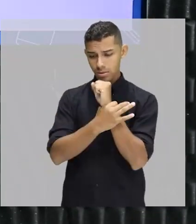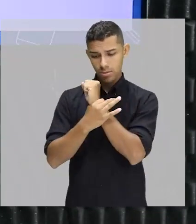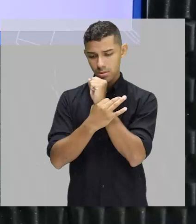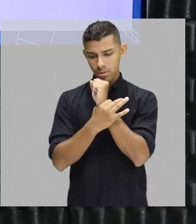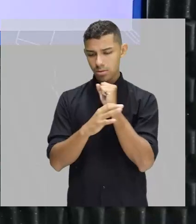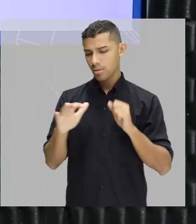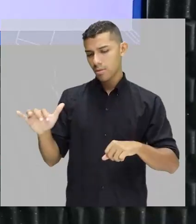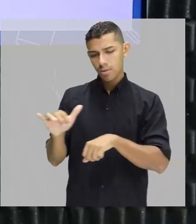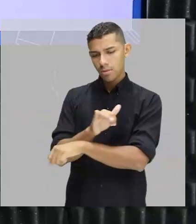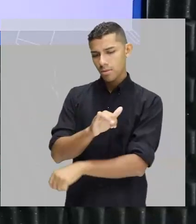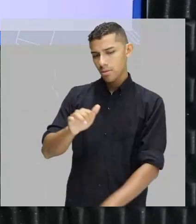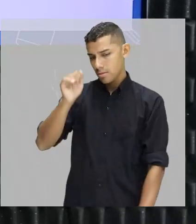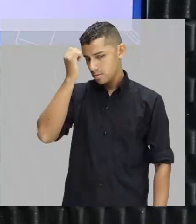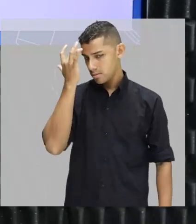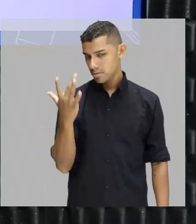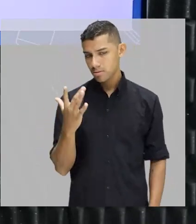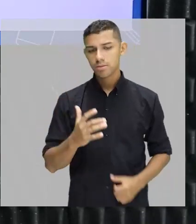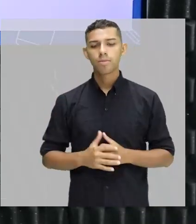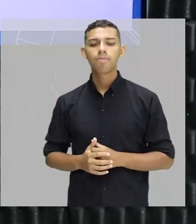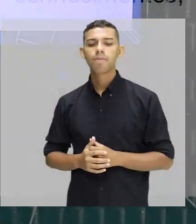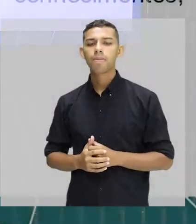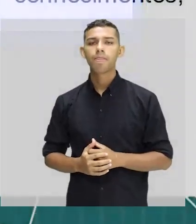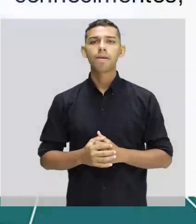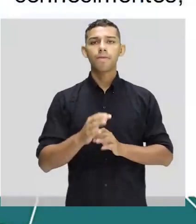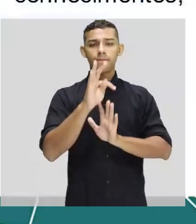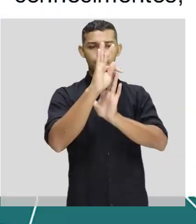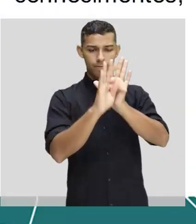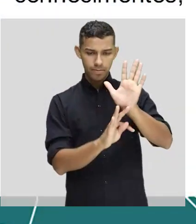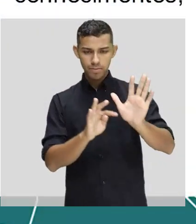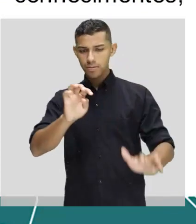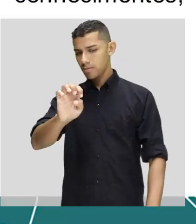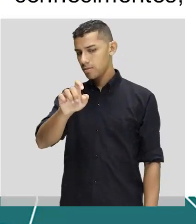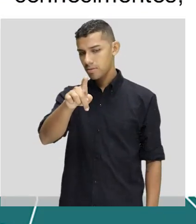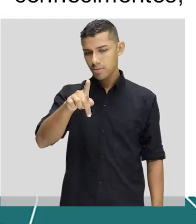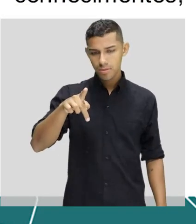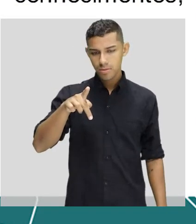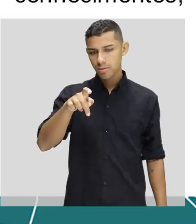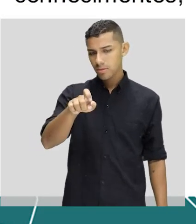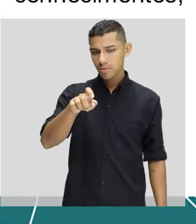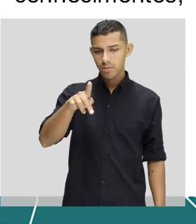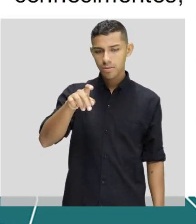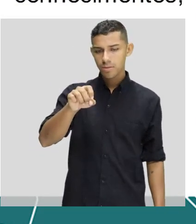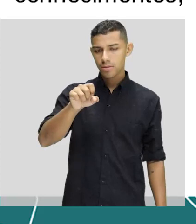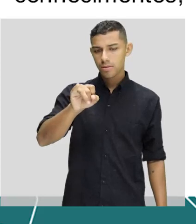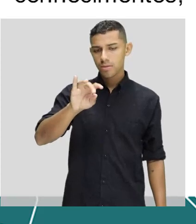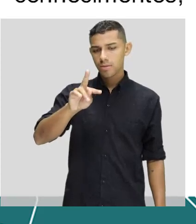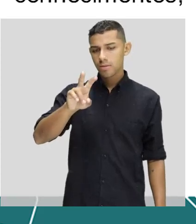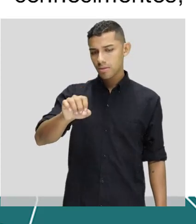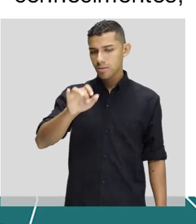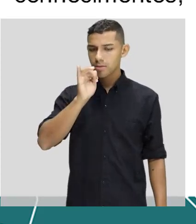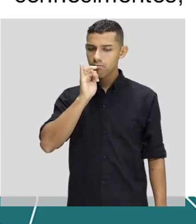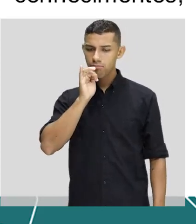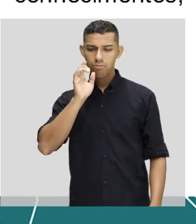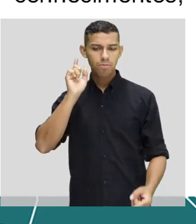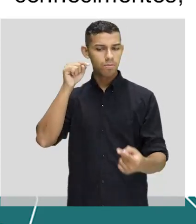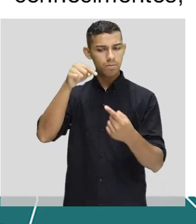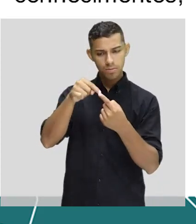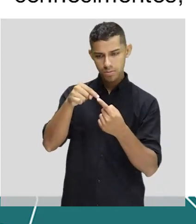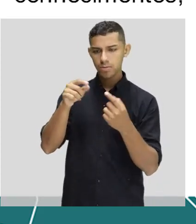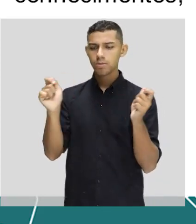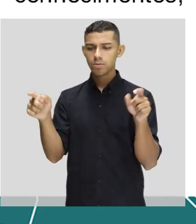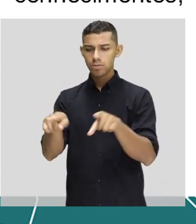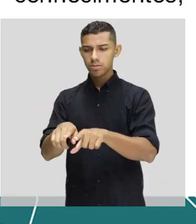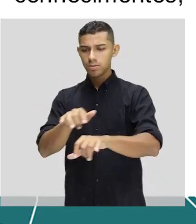muito tranquila. O texto expositivo. O texto expositivo tem a finalidade